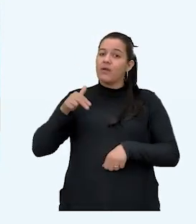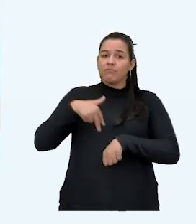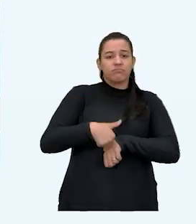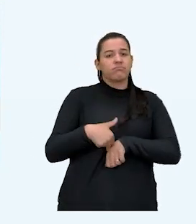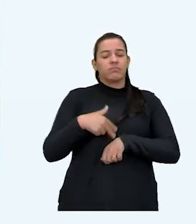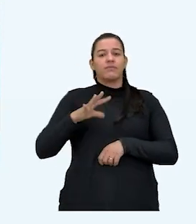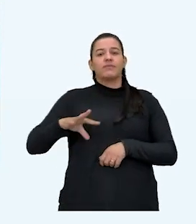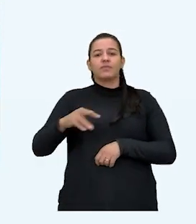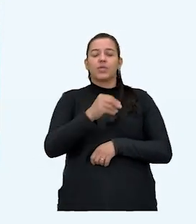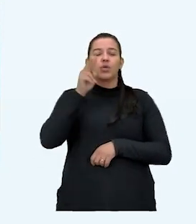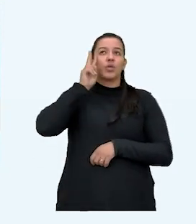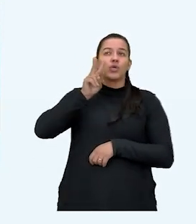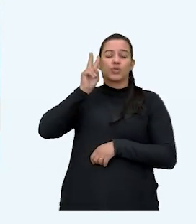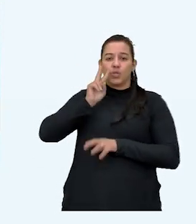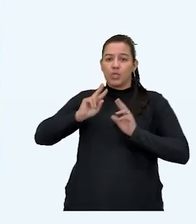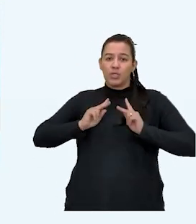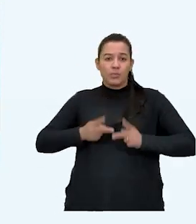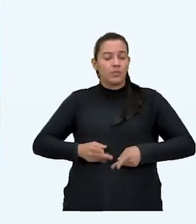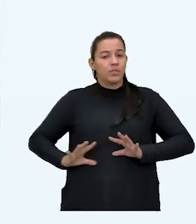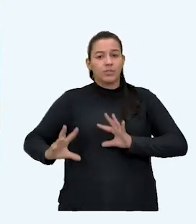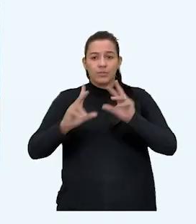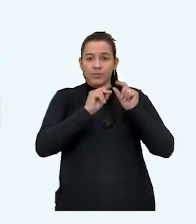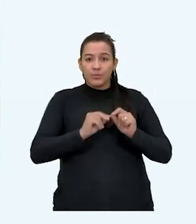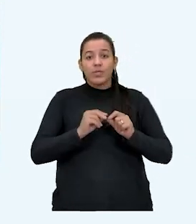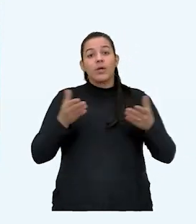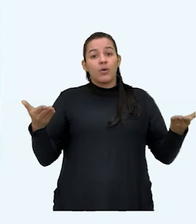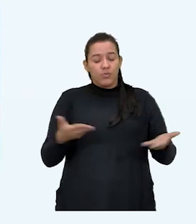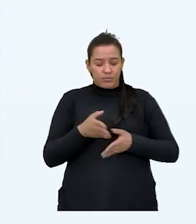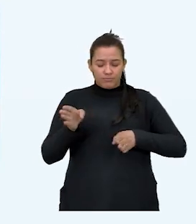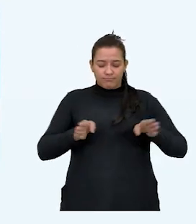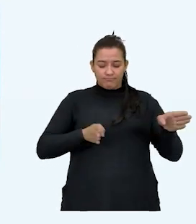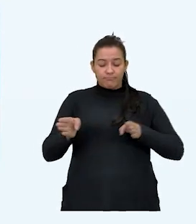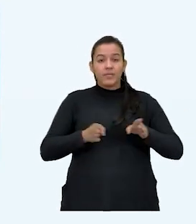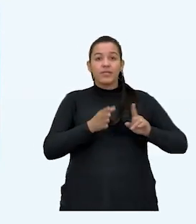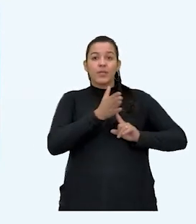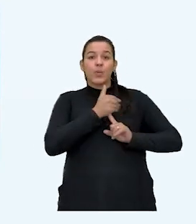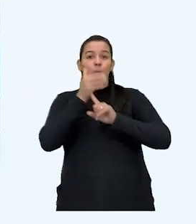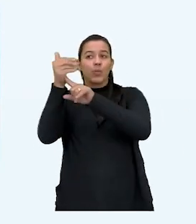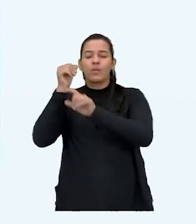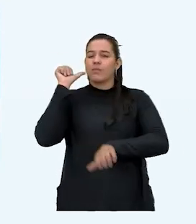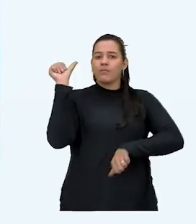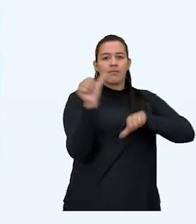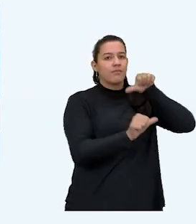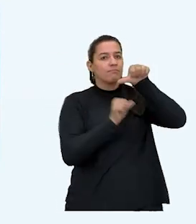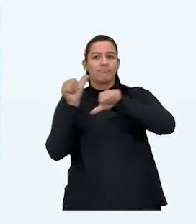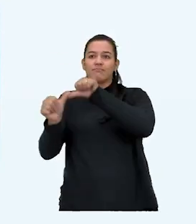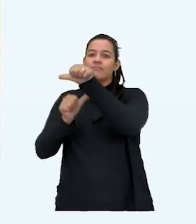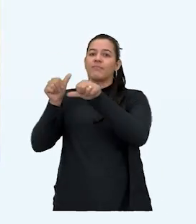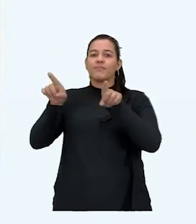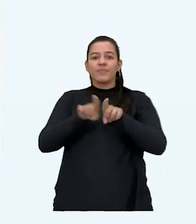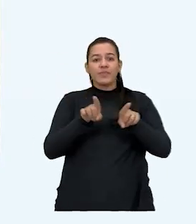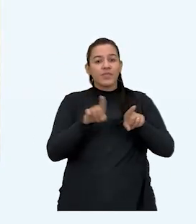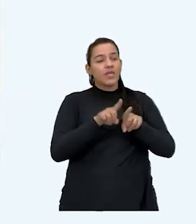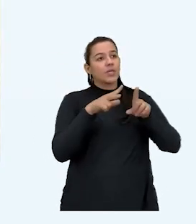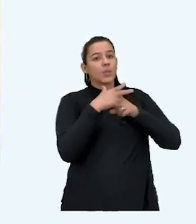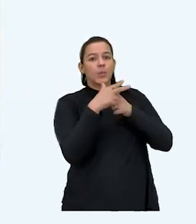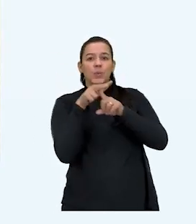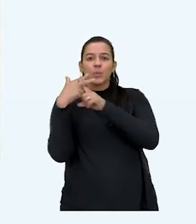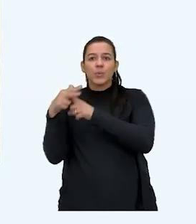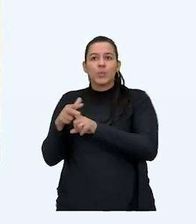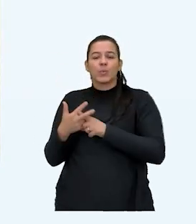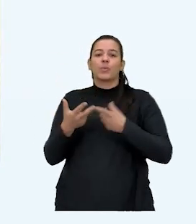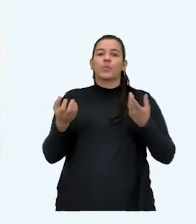presente na história da humanidade. O que vivemos hoje é um período onde as tecnologias estão se transformando em ferramentas,